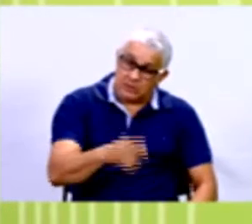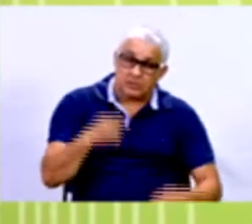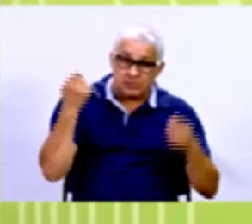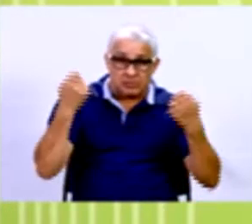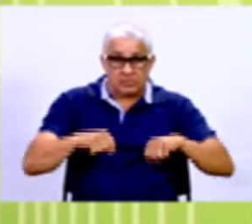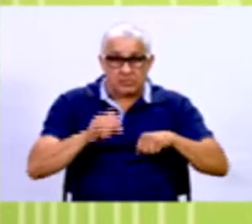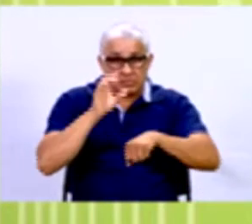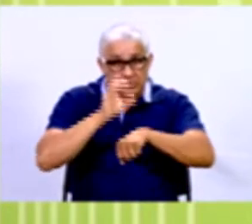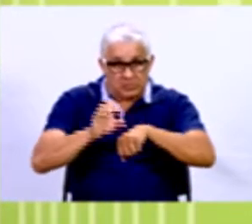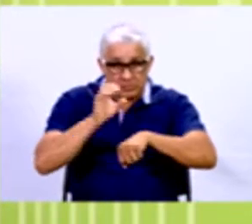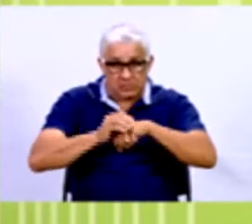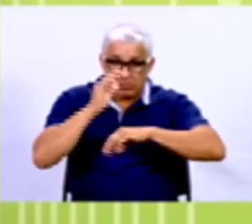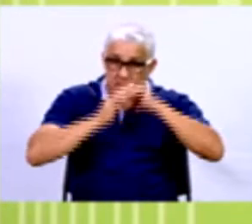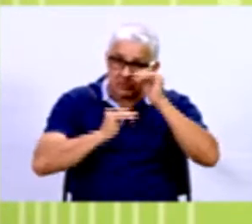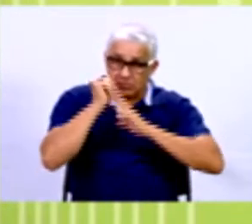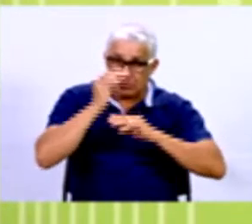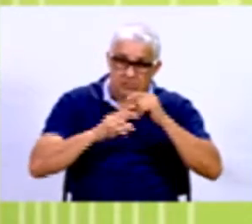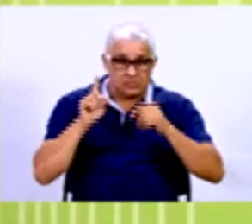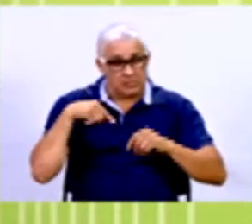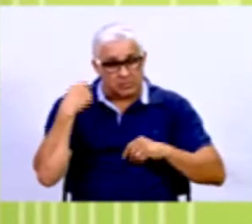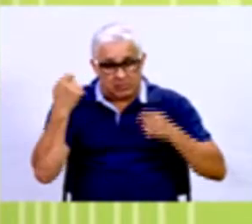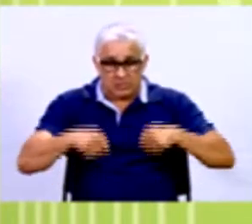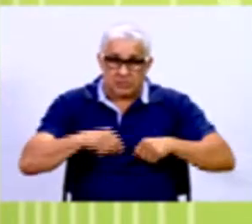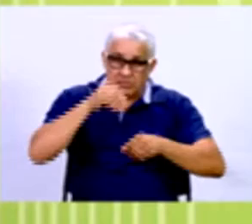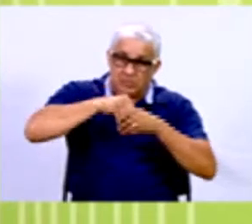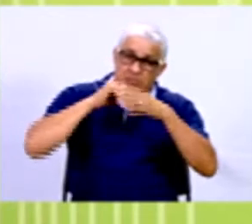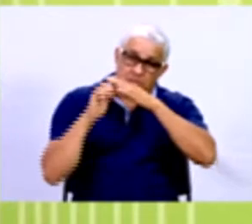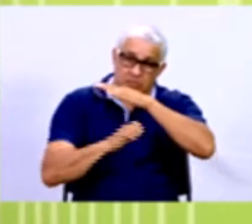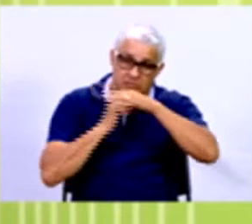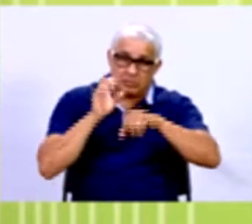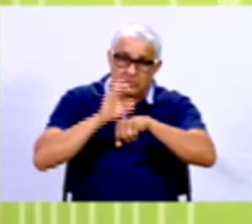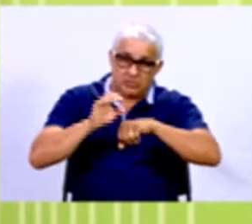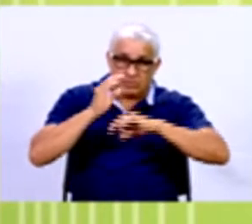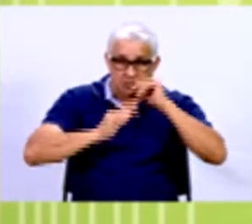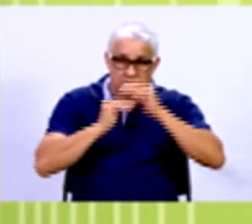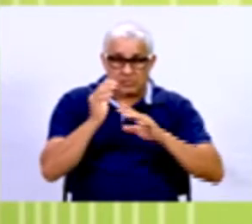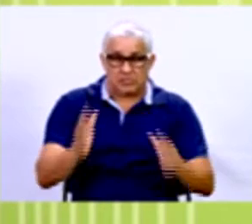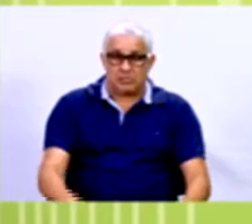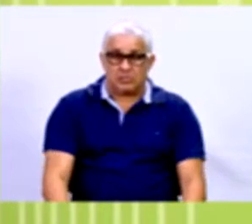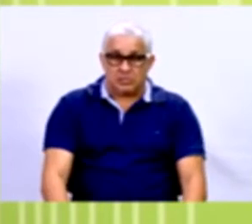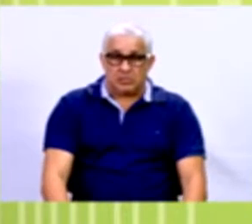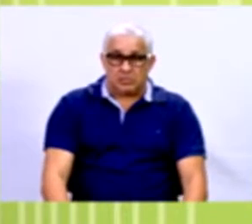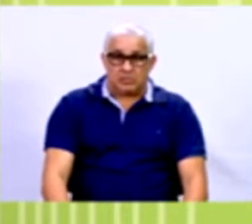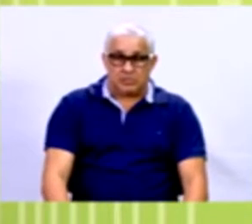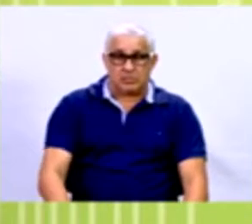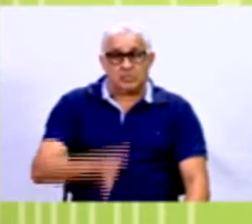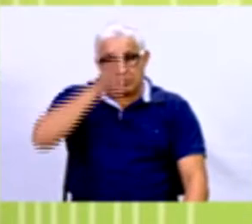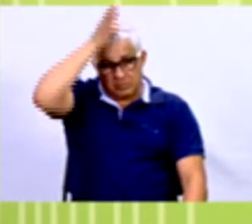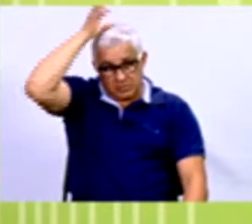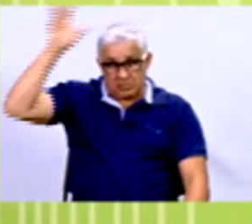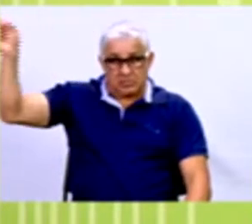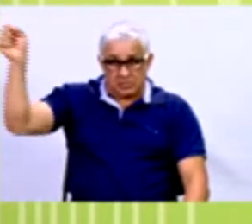um curso, de uma capacitação, nós precisamos aqui na empresa. Ou, enfim, ir no Corpo de Bombeiros,